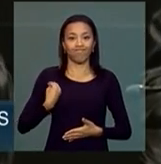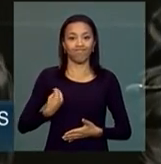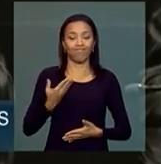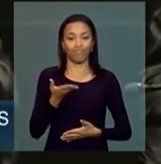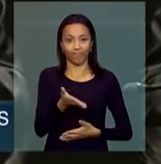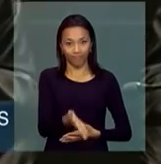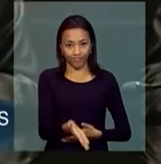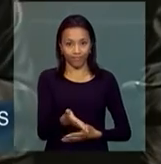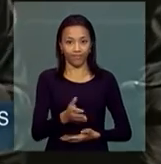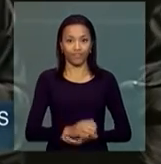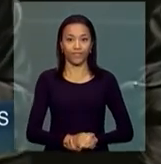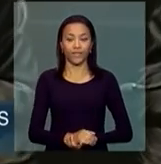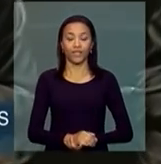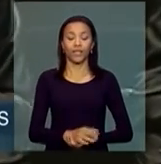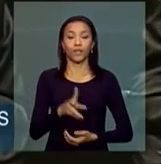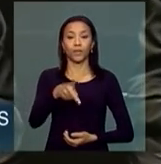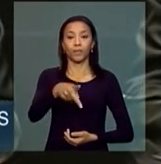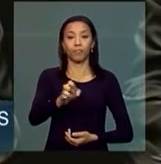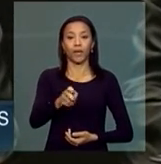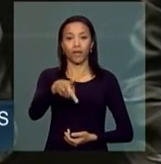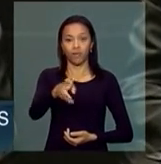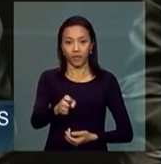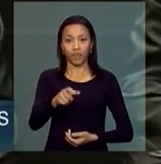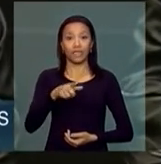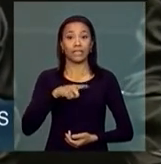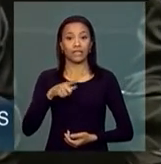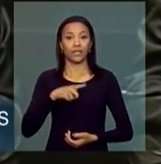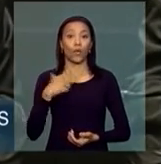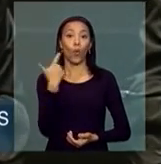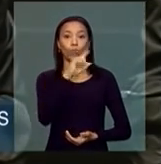Pepe Vargas. Ele também está numa agenda